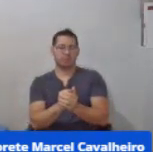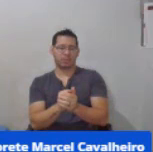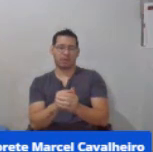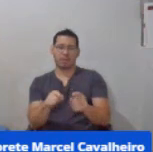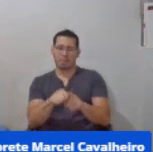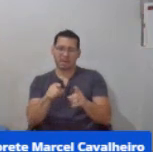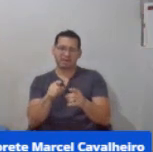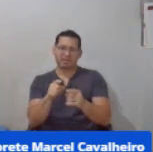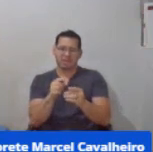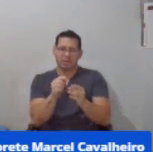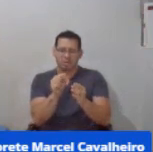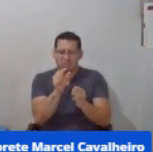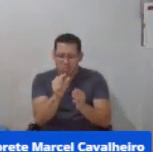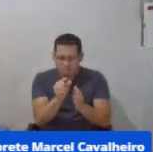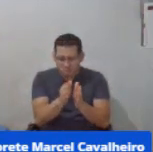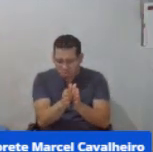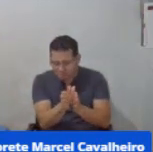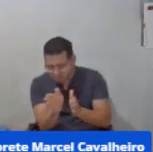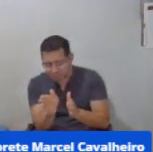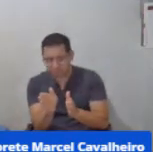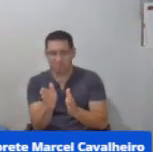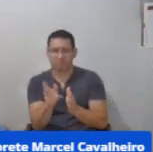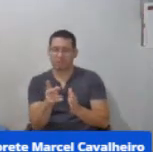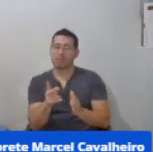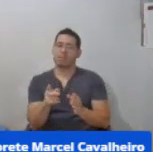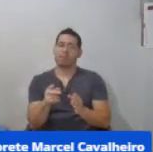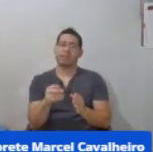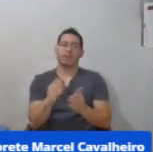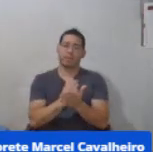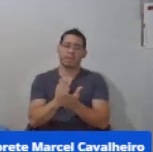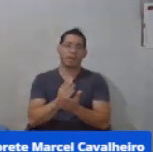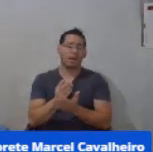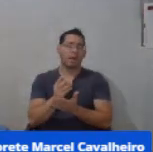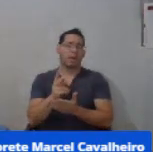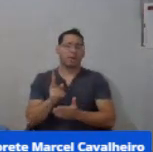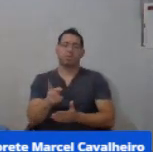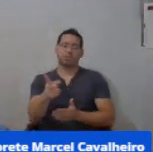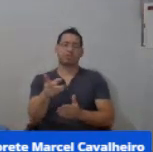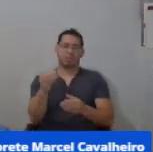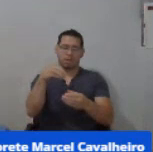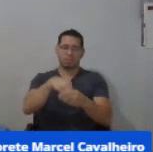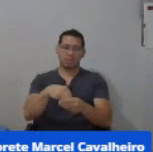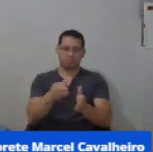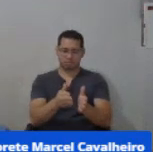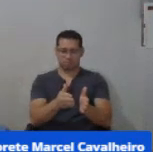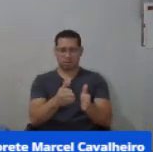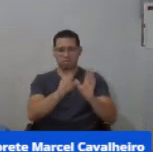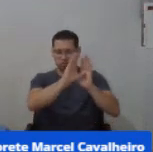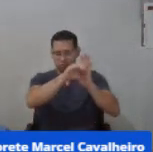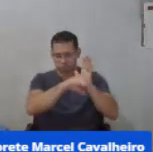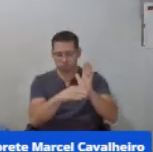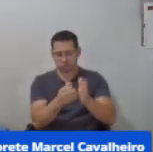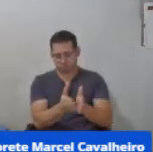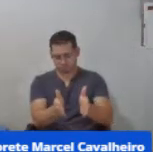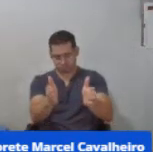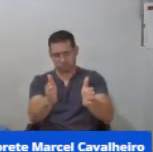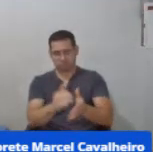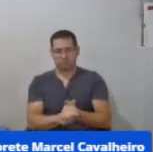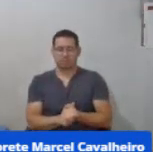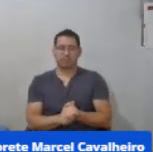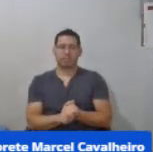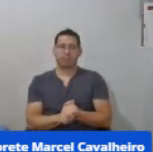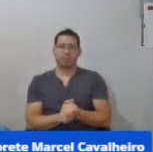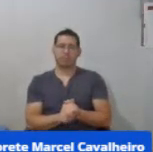mínimas do referencial. Se o aprendizado nesse período fica intermitente em alguns pontos,